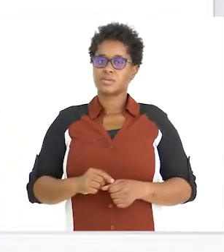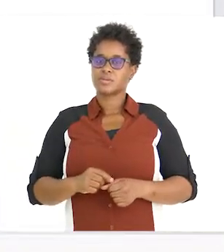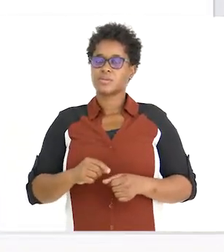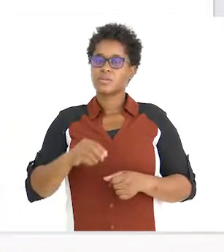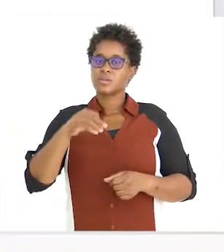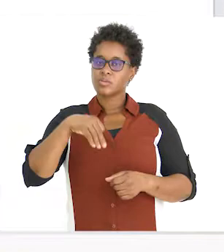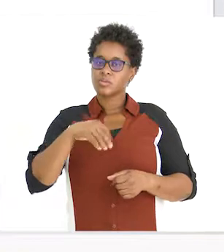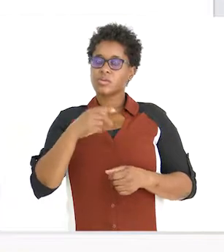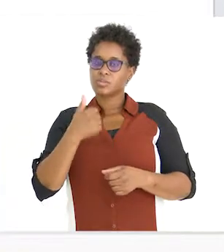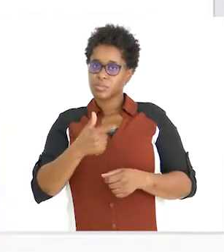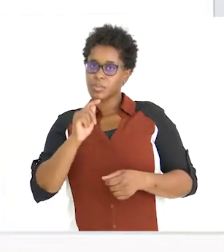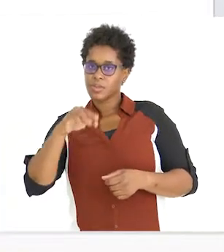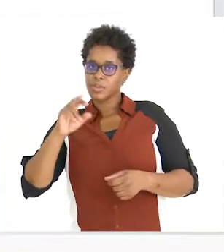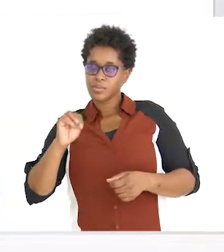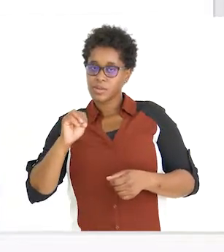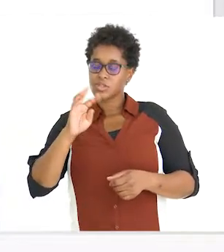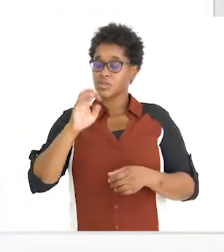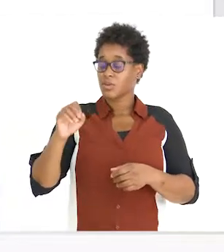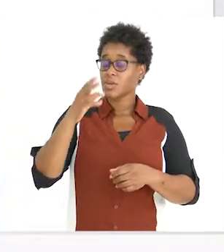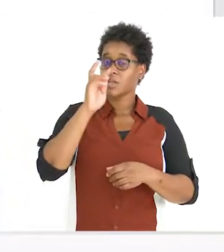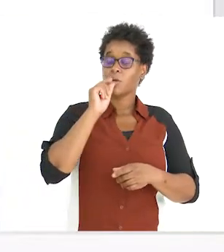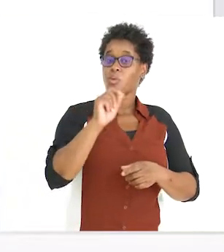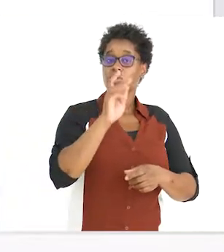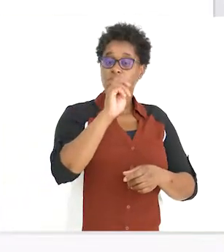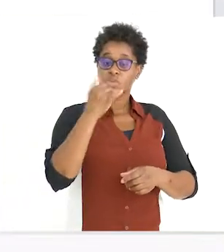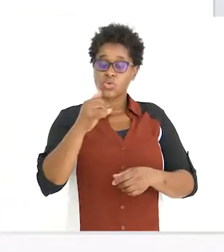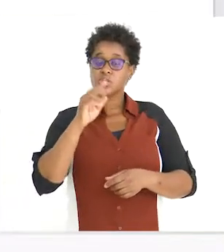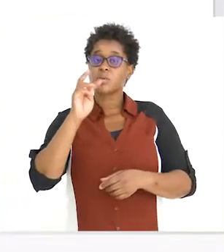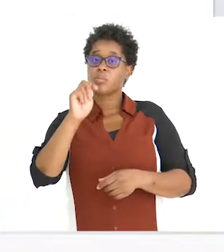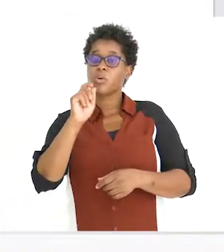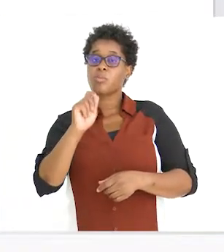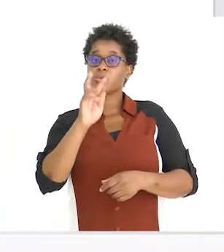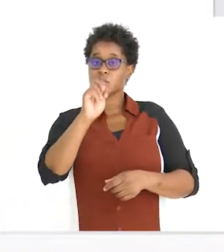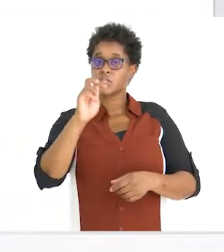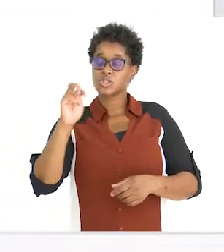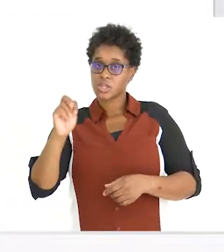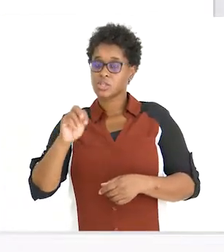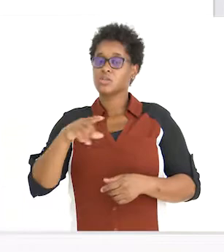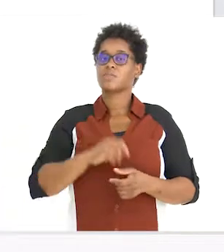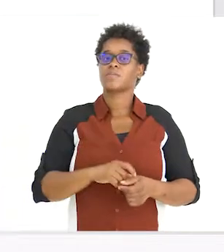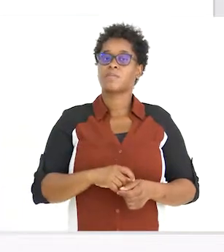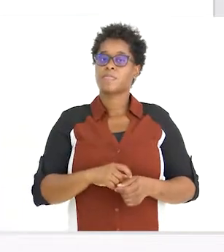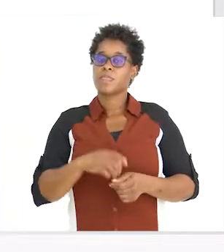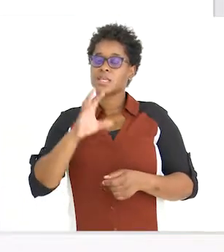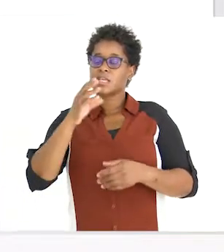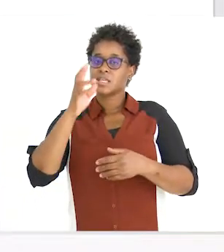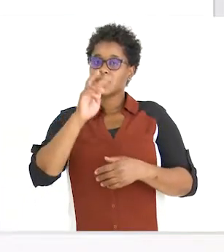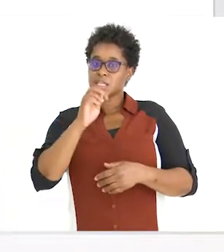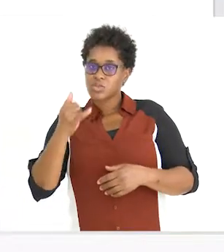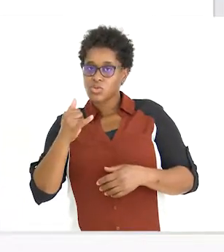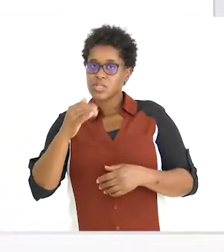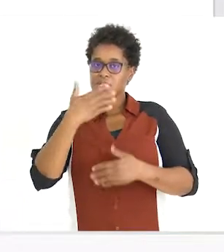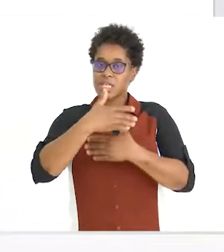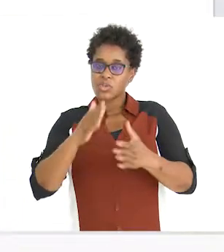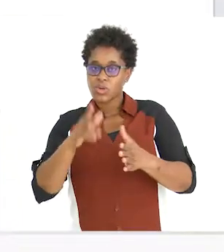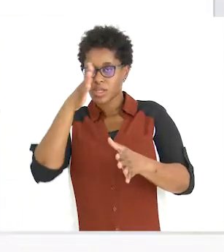ponto 3.3. Ponto 3.2, produção e processo produtivo, setores de atividade.